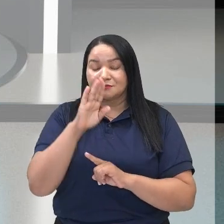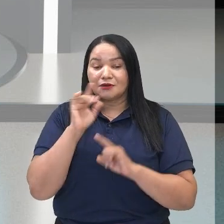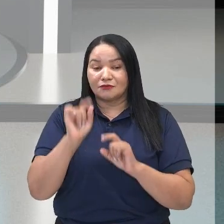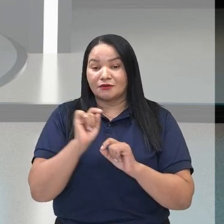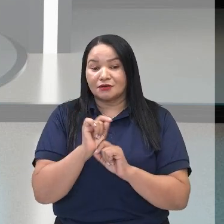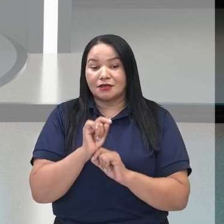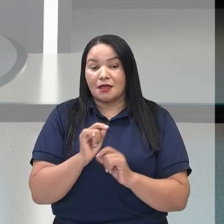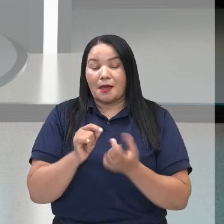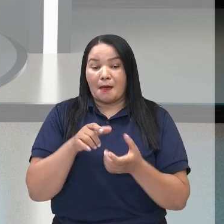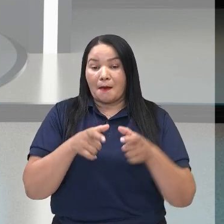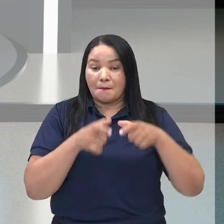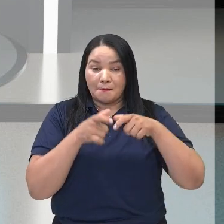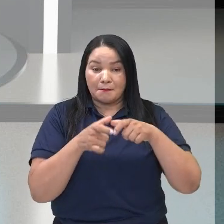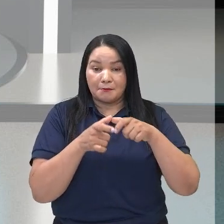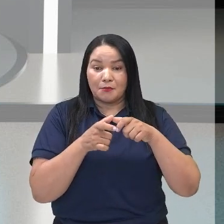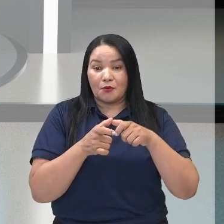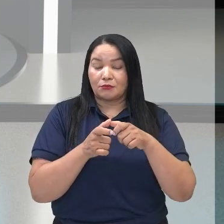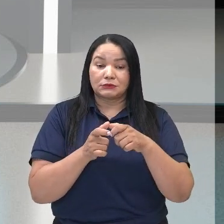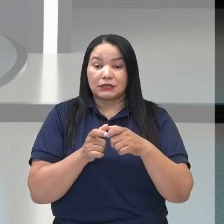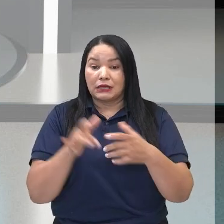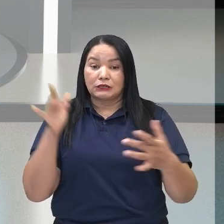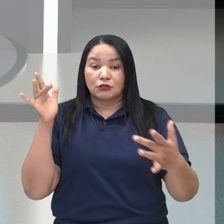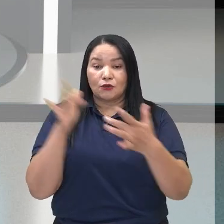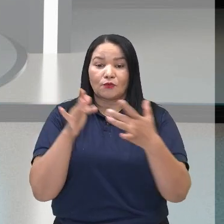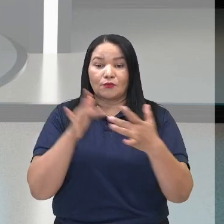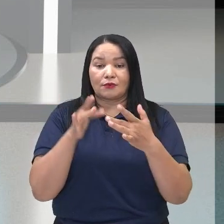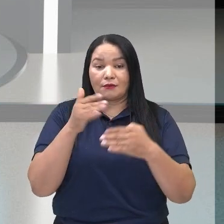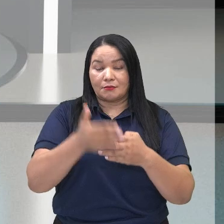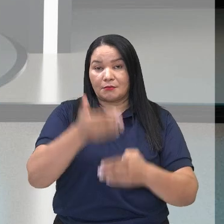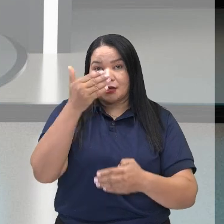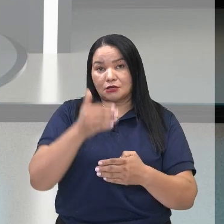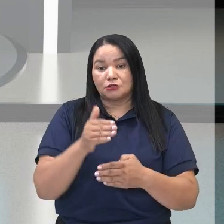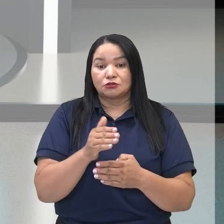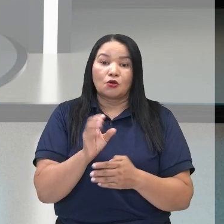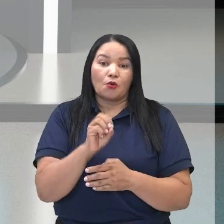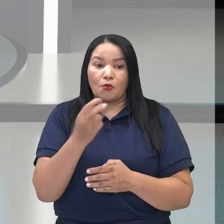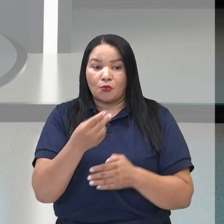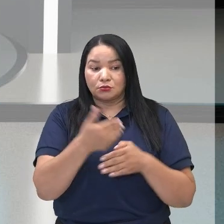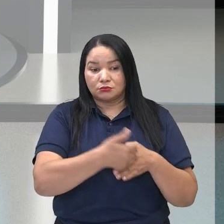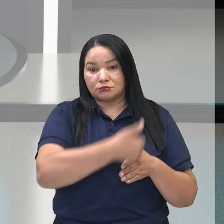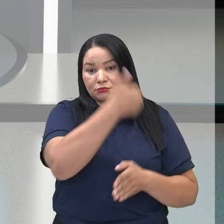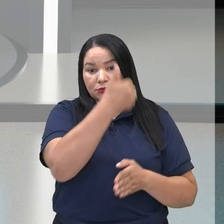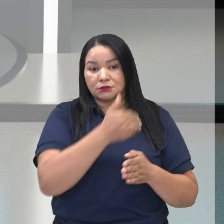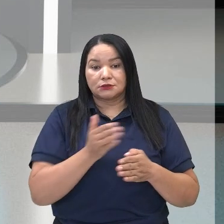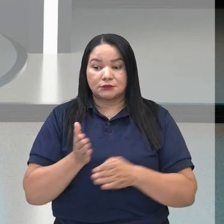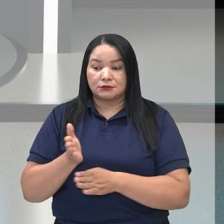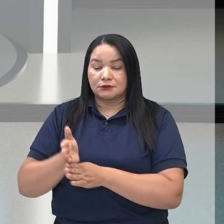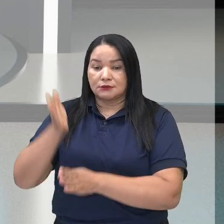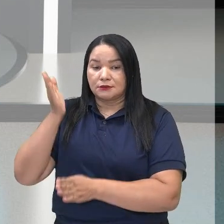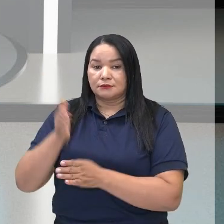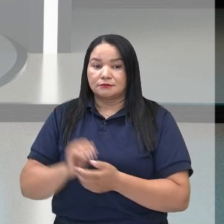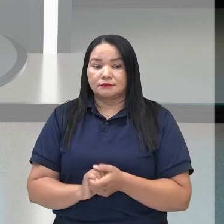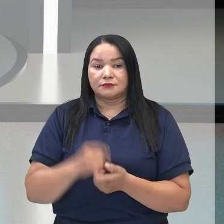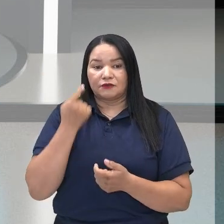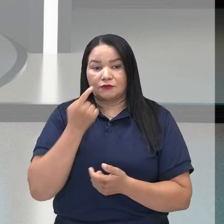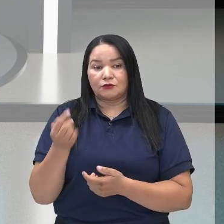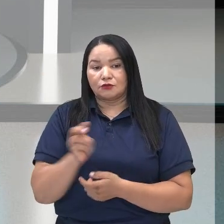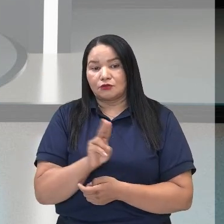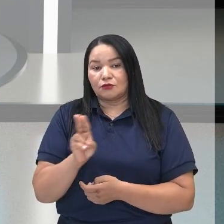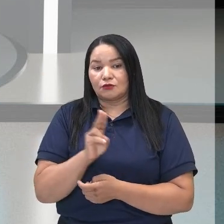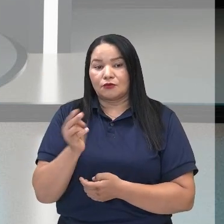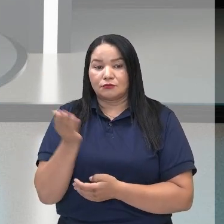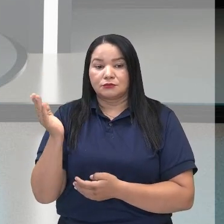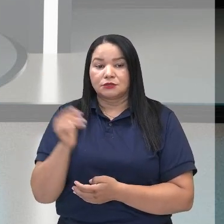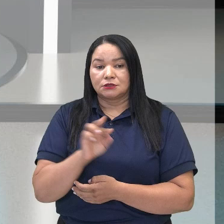tocar ali na parede, na frente ou lateral. Vamos conhecer o racquetball, olha só, que é um esporte de